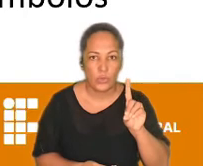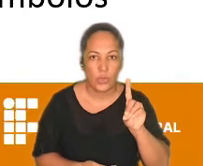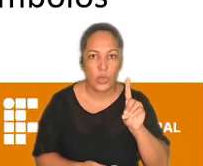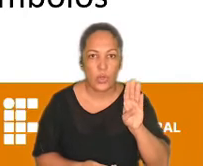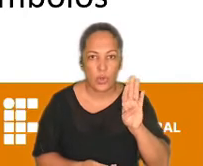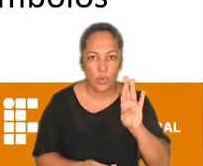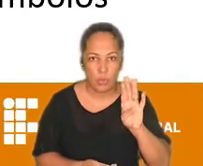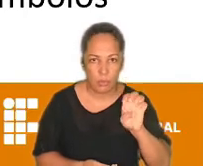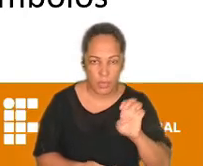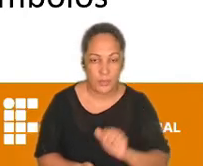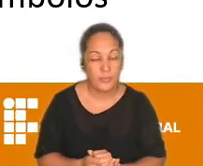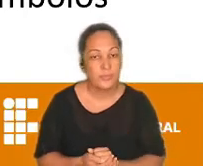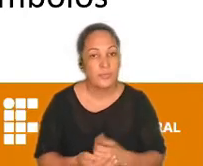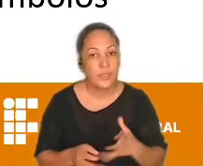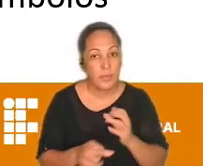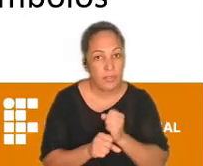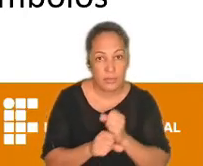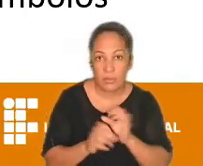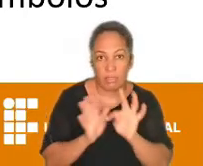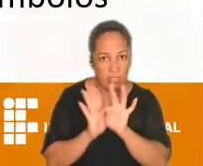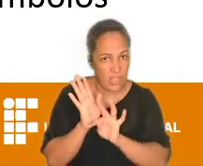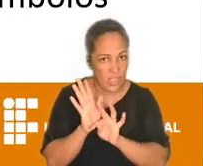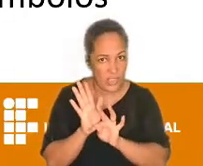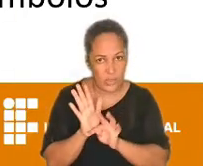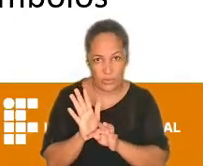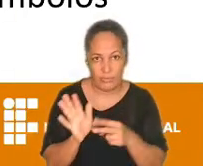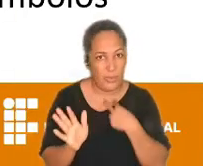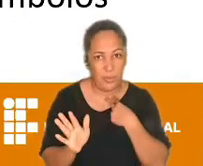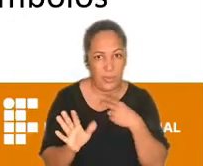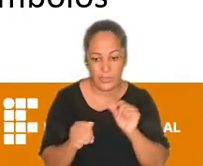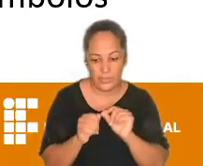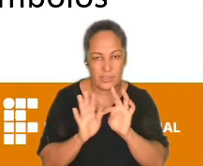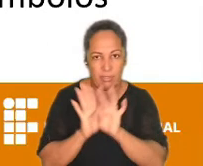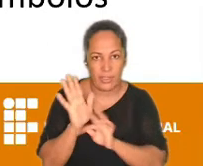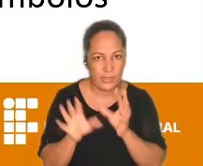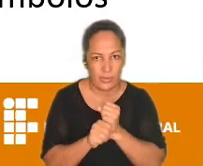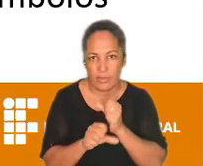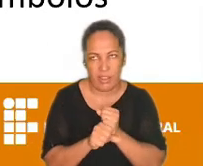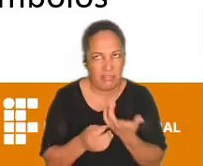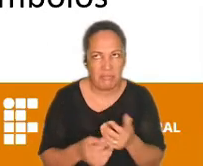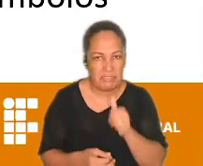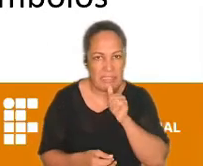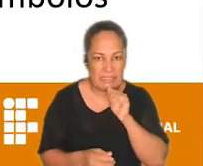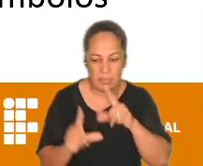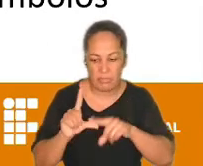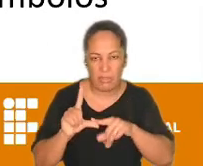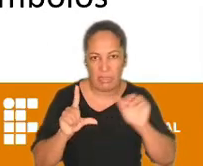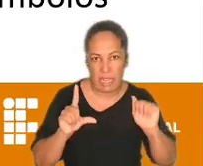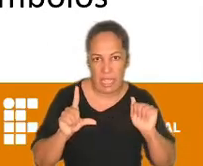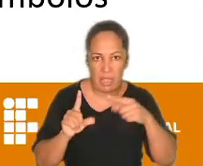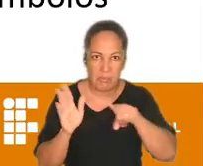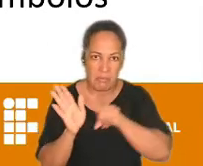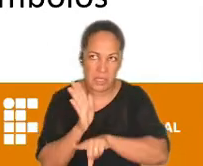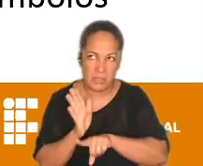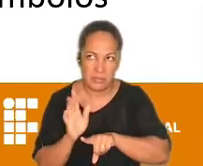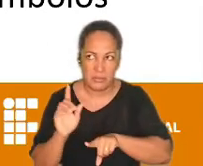fazer cálculo com texto, né? Não tem muita lógica você fazer cálculo com texto, né? Tipo assim, tipo letra A menos símbolo de interrogação,